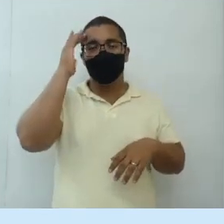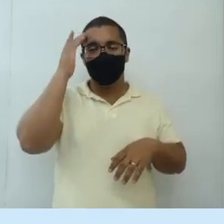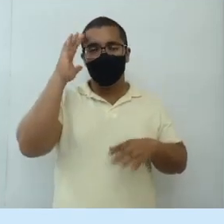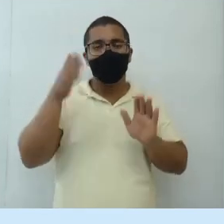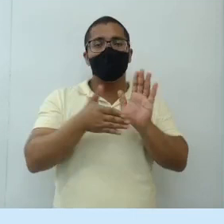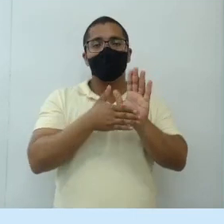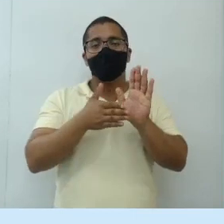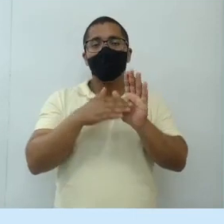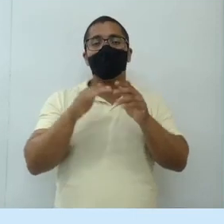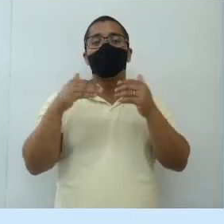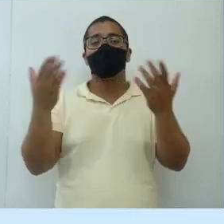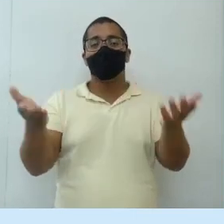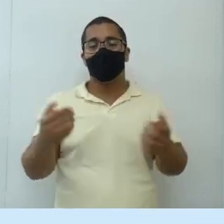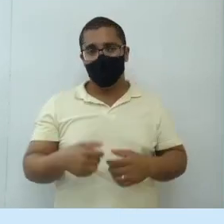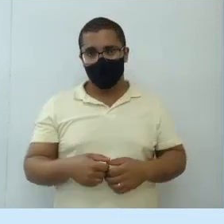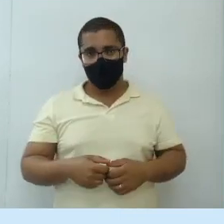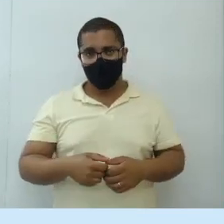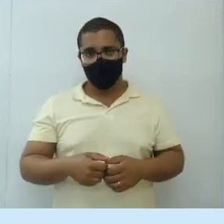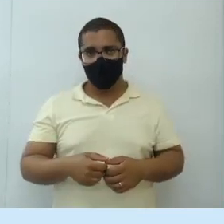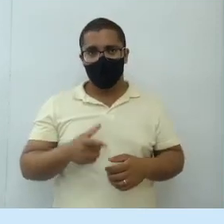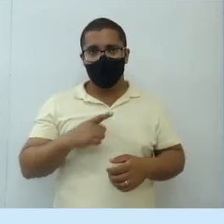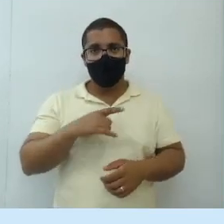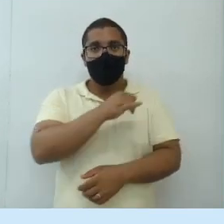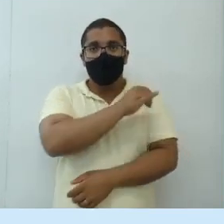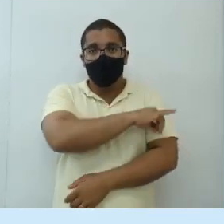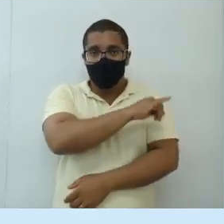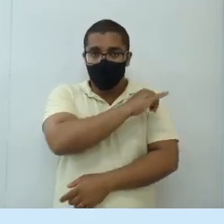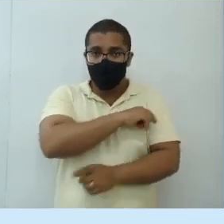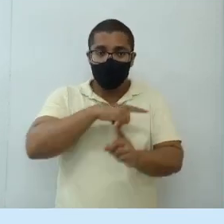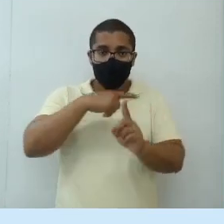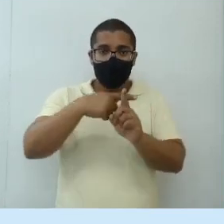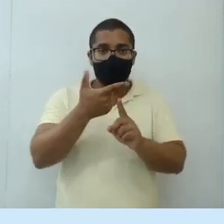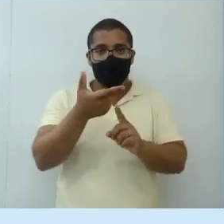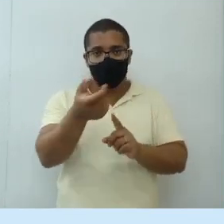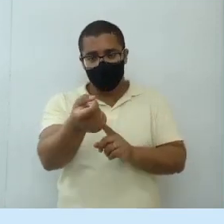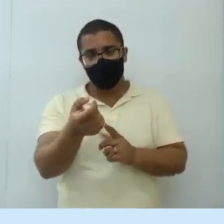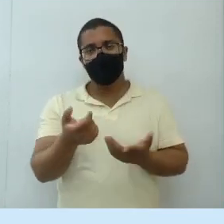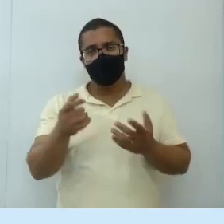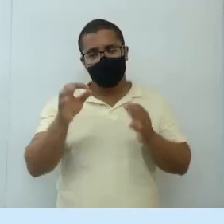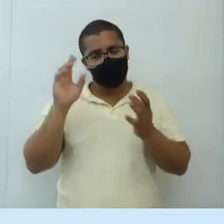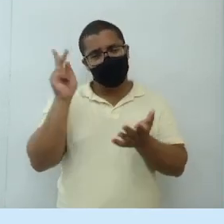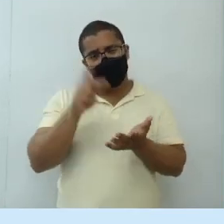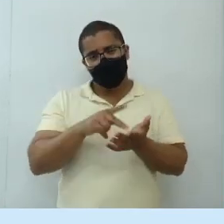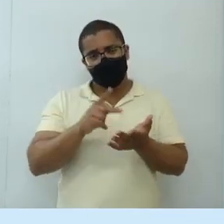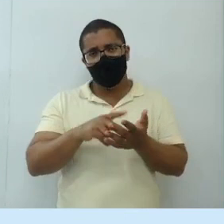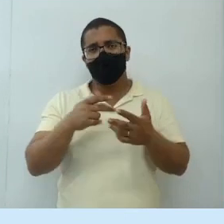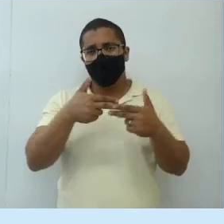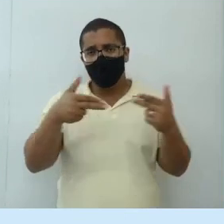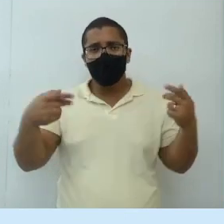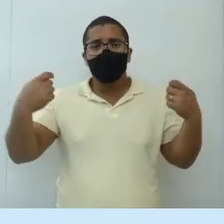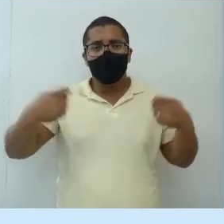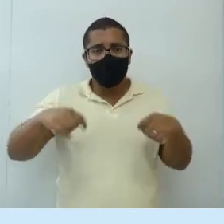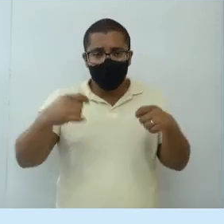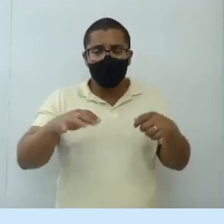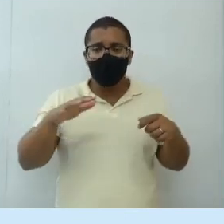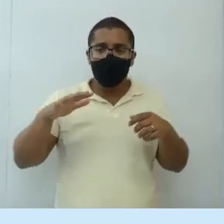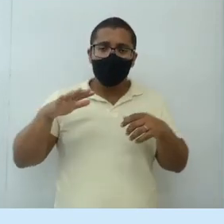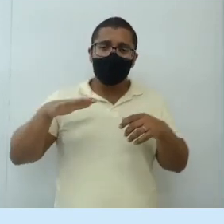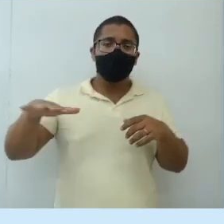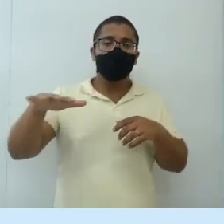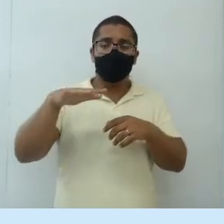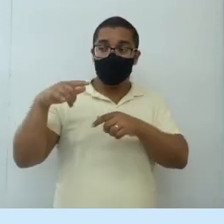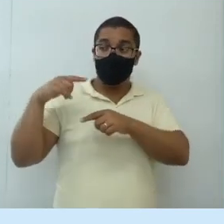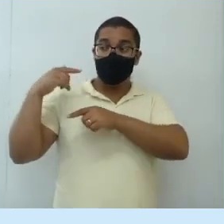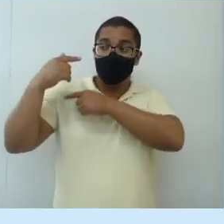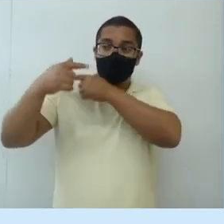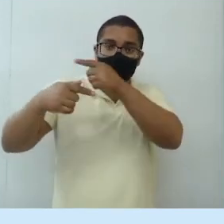foi proposto na Rio + 20 E logicamente atender as necessidades da atual geração